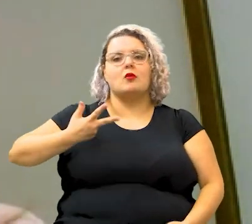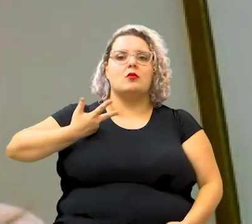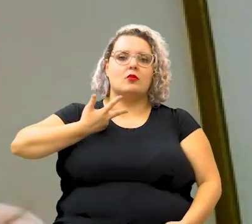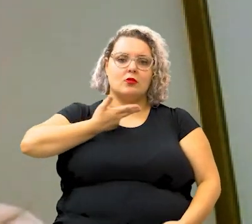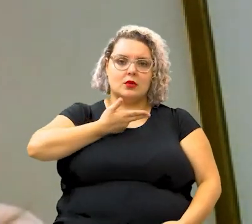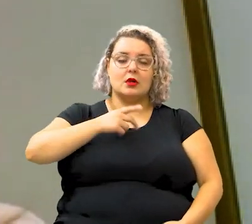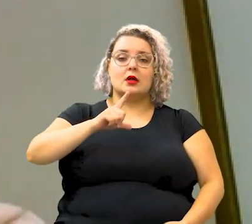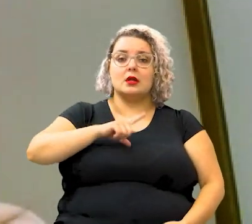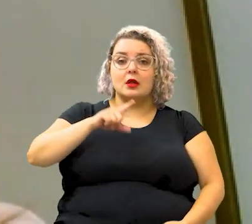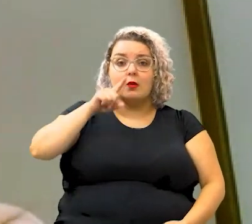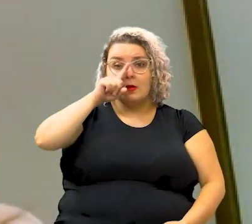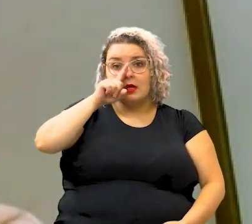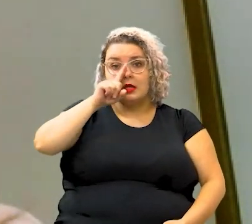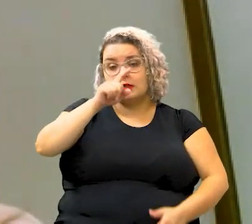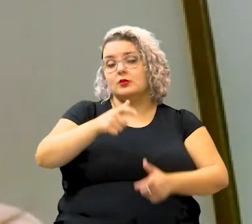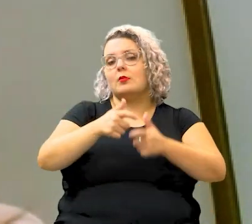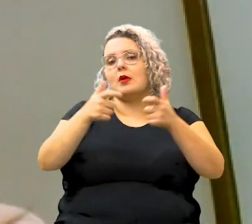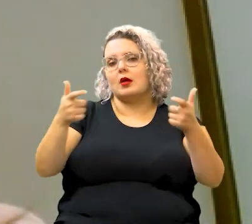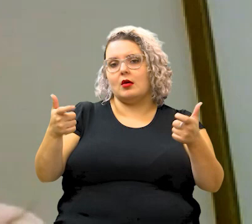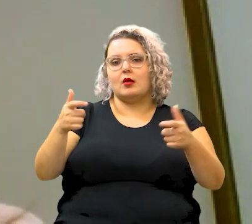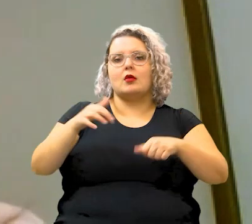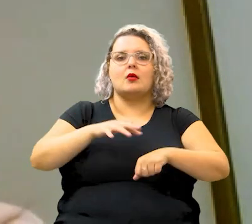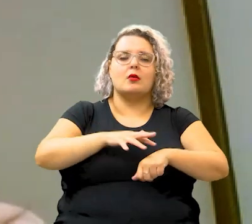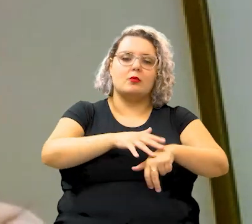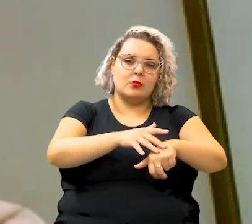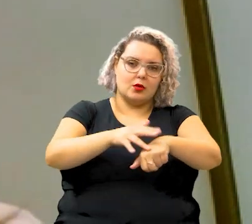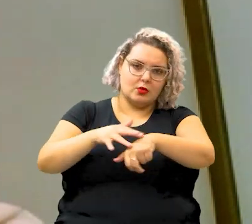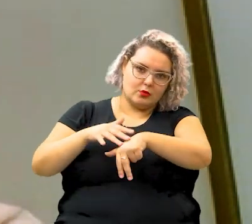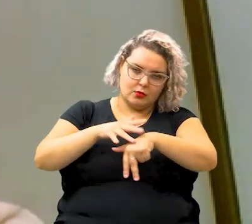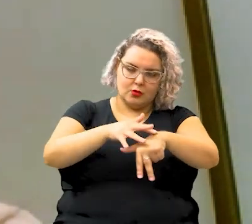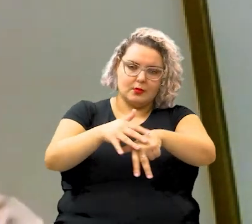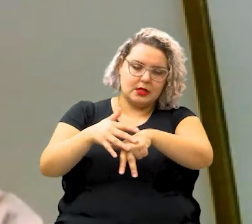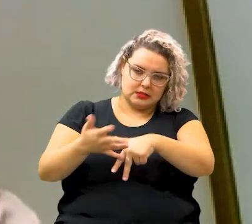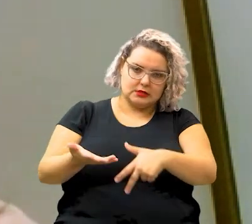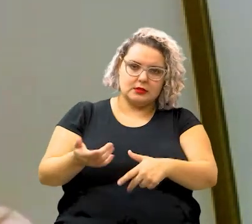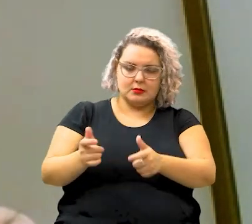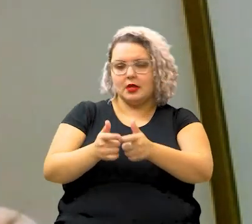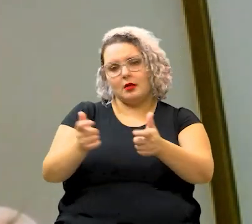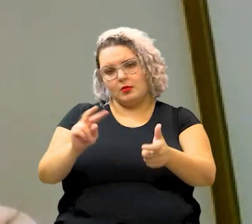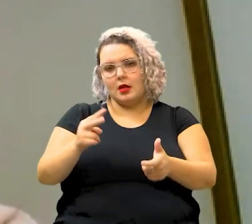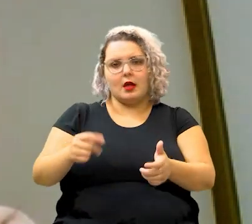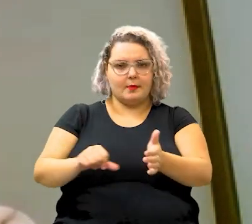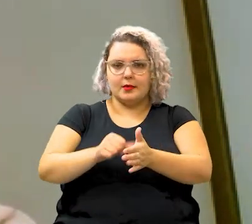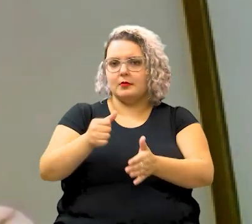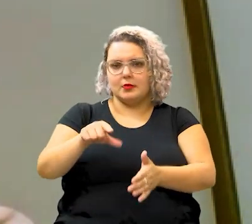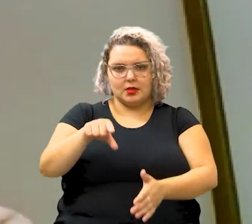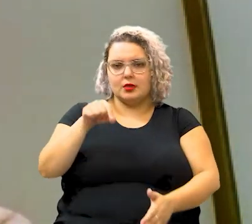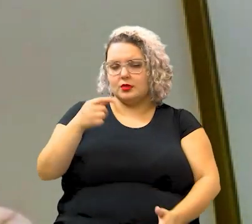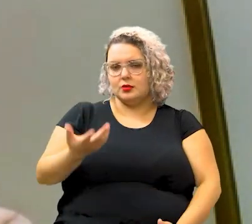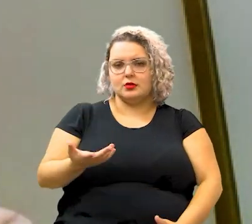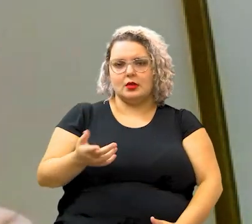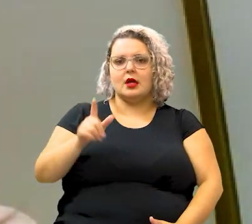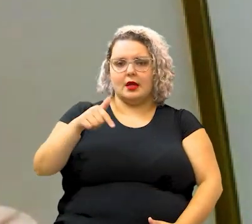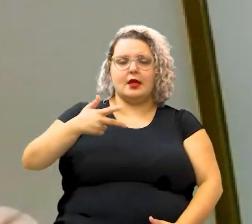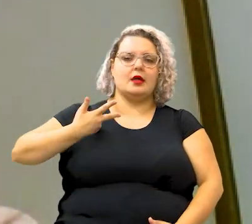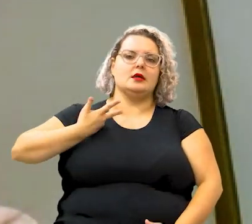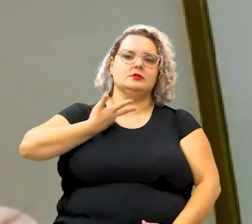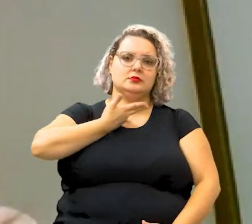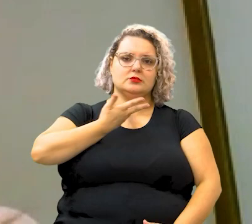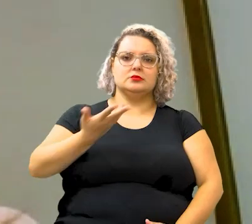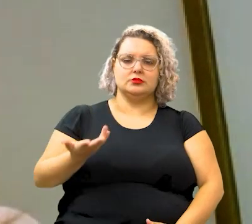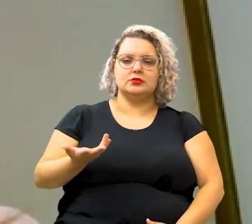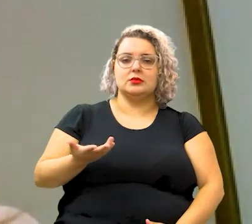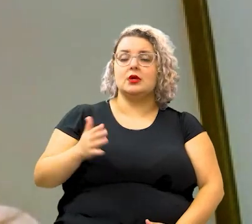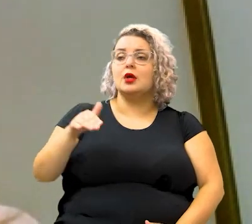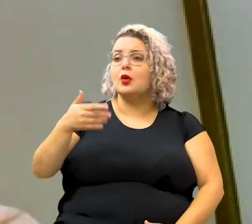pode trazer um risco muito grande para o paciente. Mas na grande maioria das vezes a primeira opção é a cirurgia. E quando a